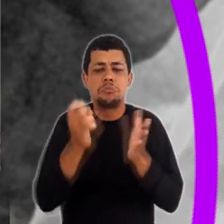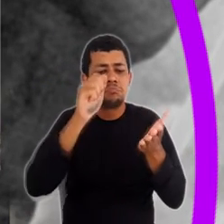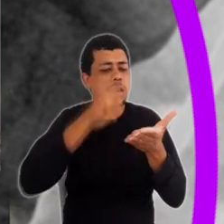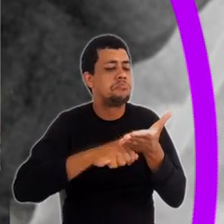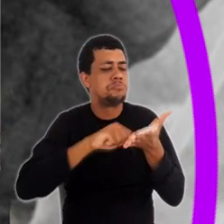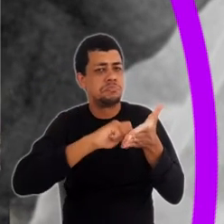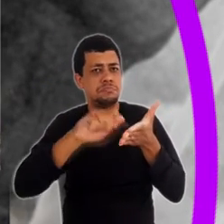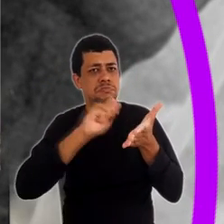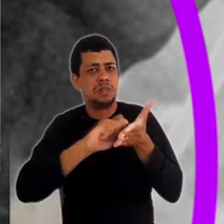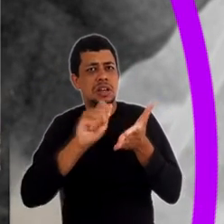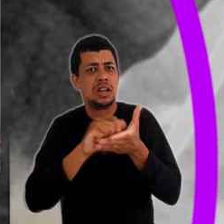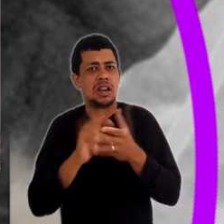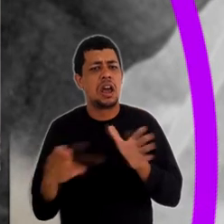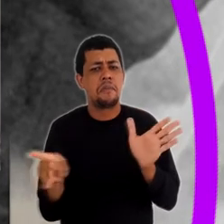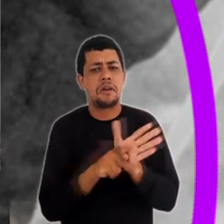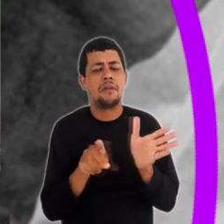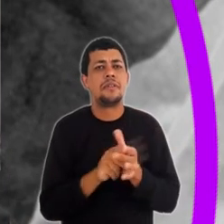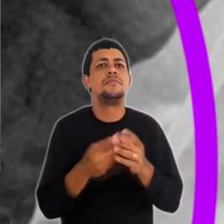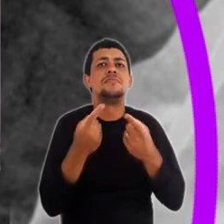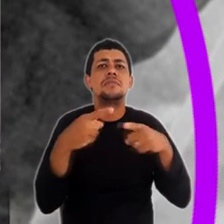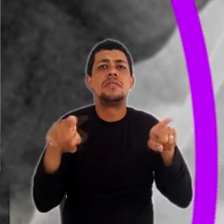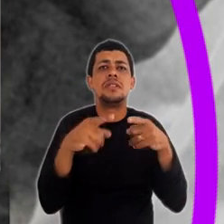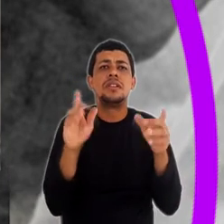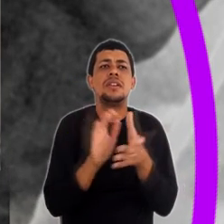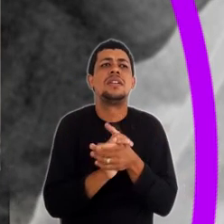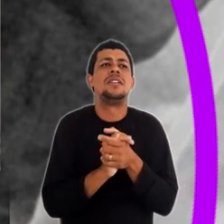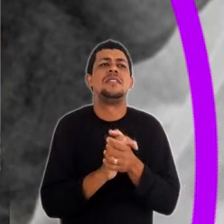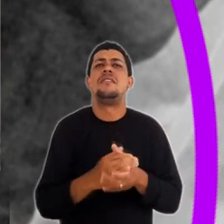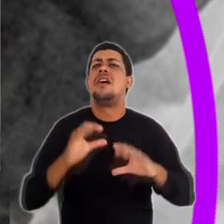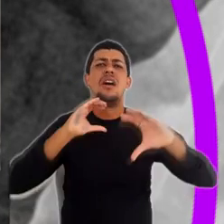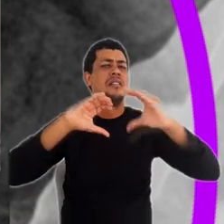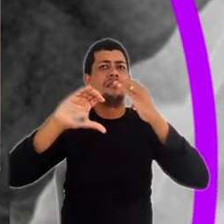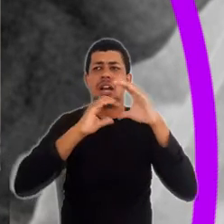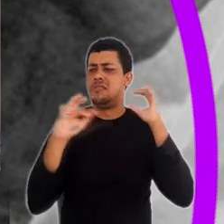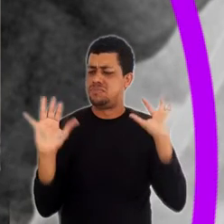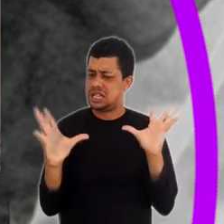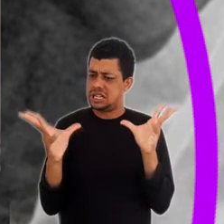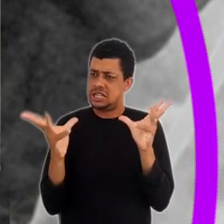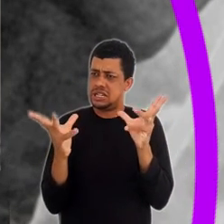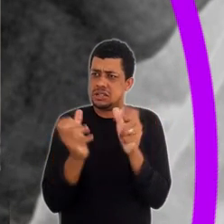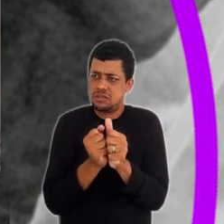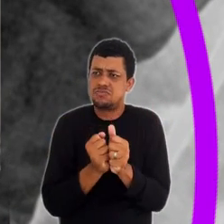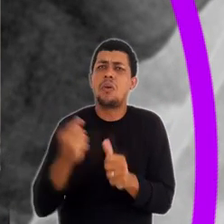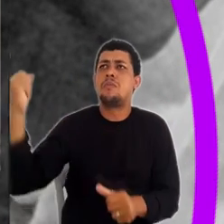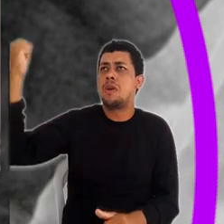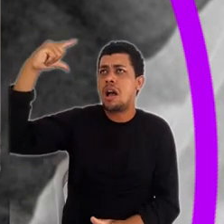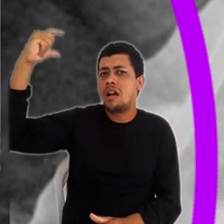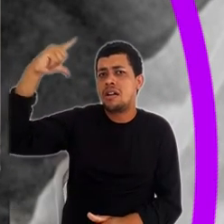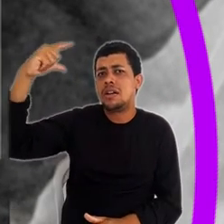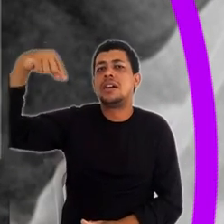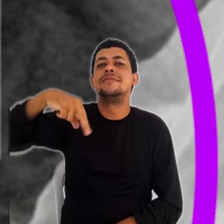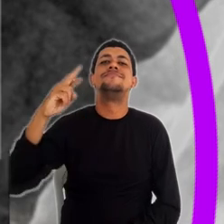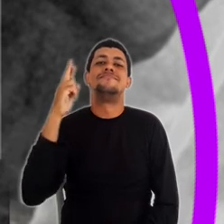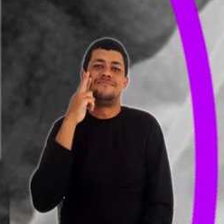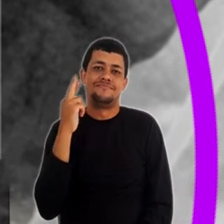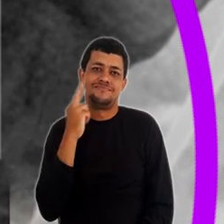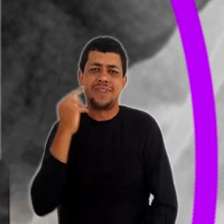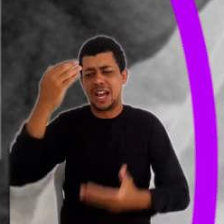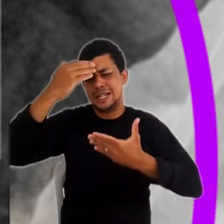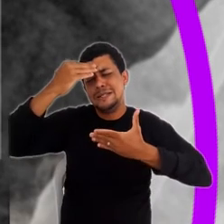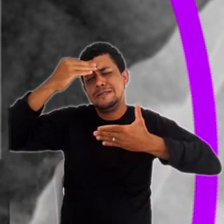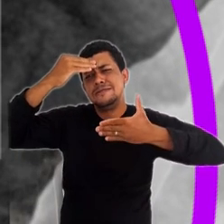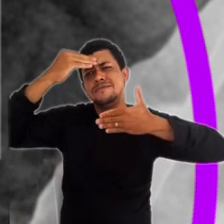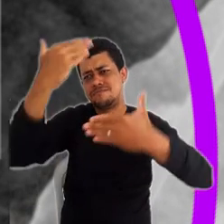compositoras, né, como vocês viram, cantoras, artistas, poetisas, né, maravilhosas, muito talentosas aqui de Rondônia. Eu gostaria de